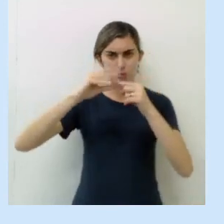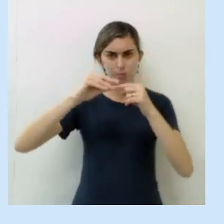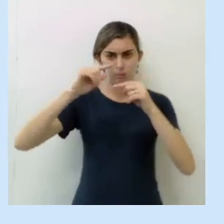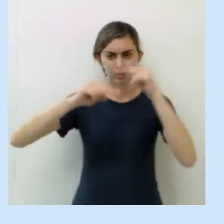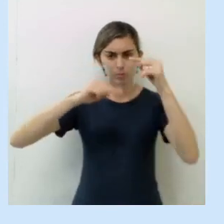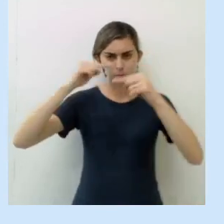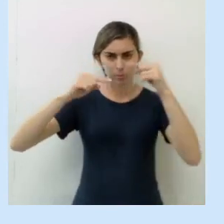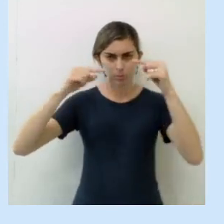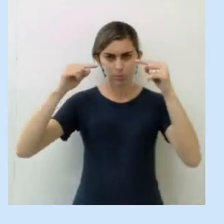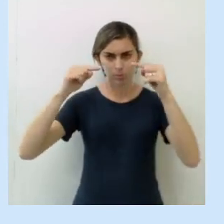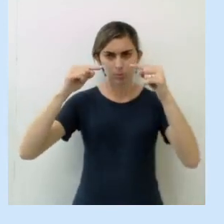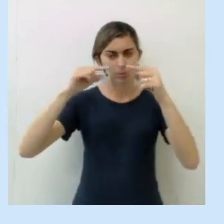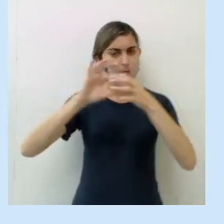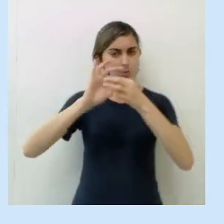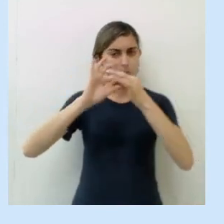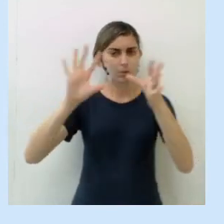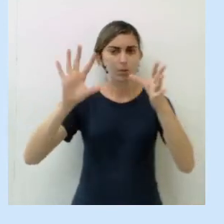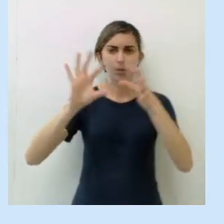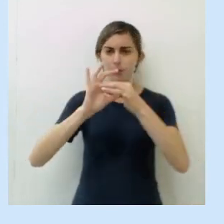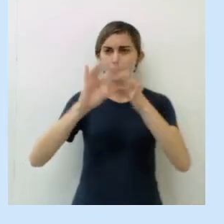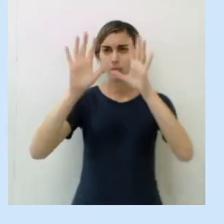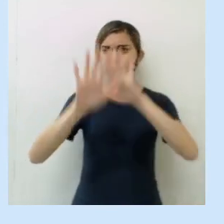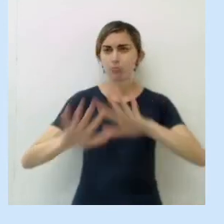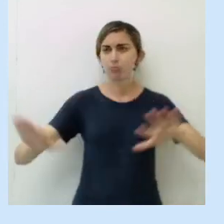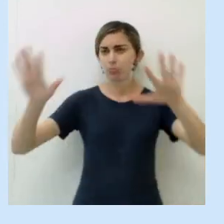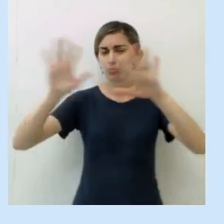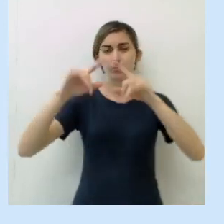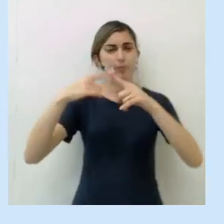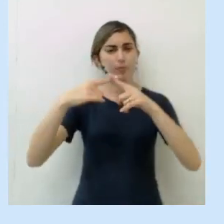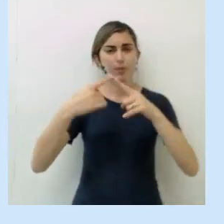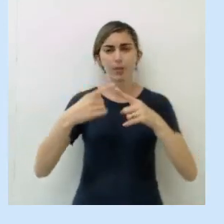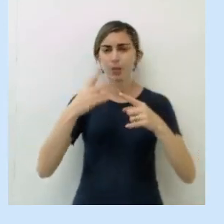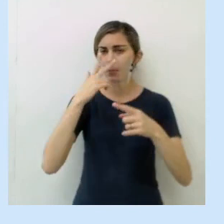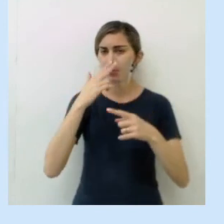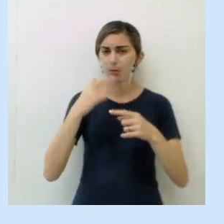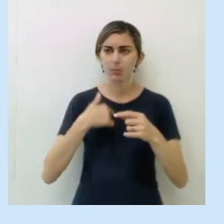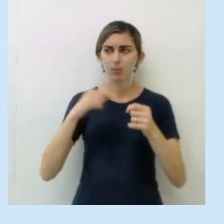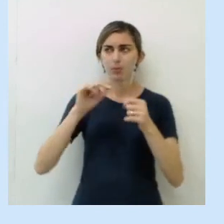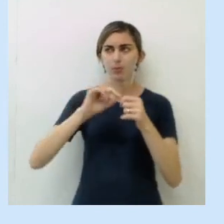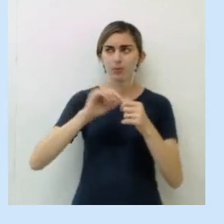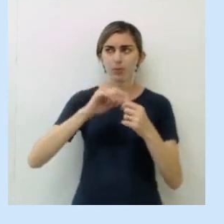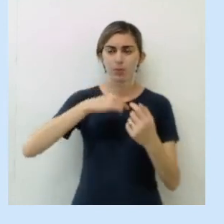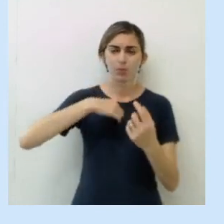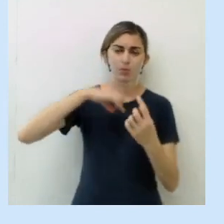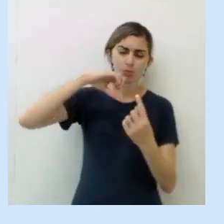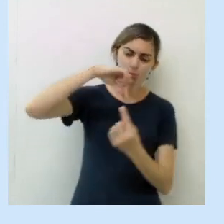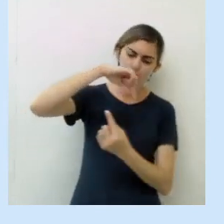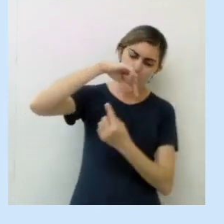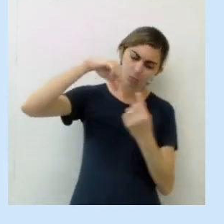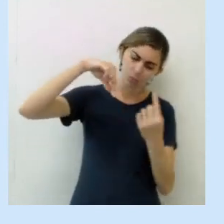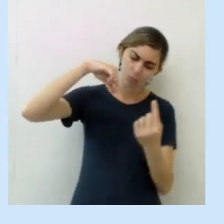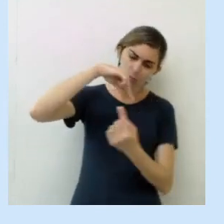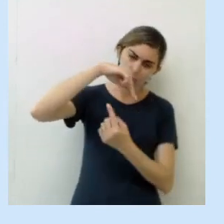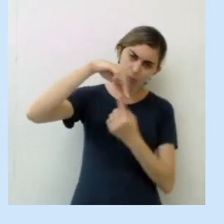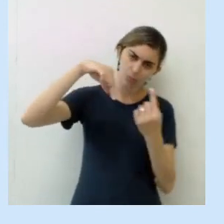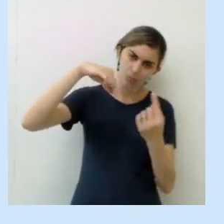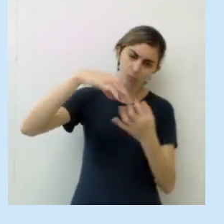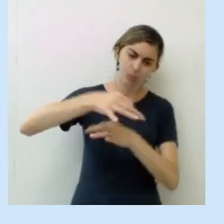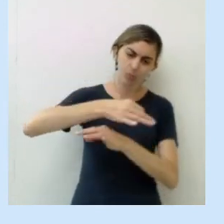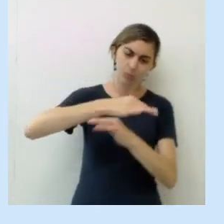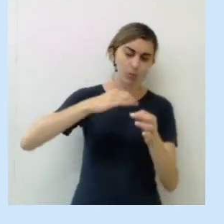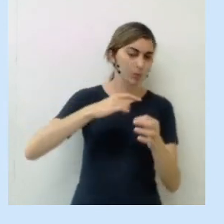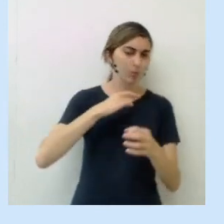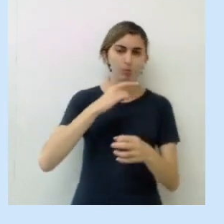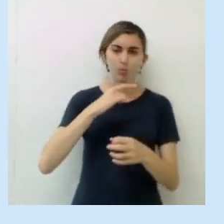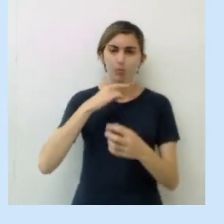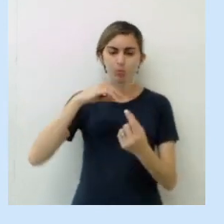minha ligação livremente no espaço, porque mesmo que eu faça esse giro aqui, eu consigo girar essa molécula, eu